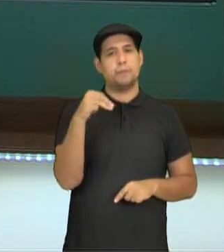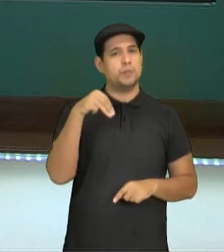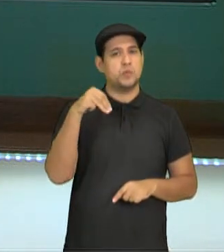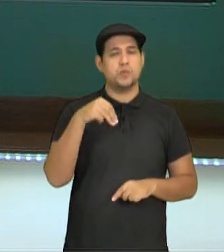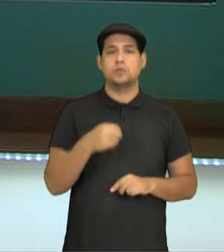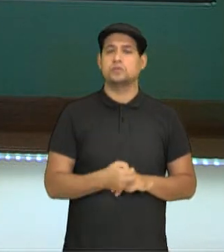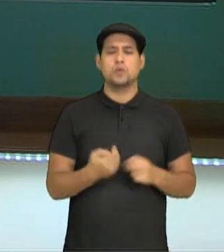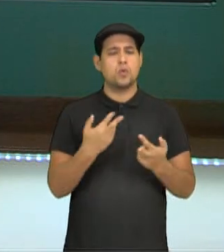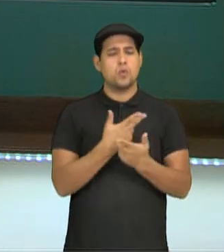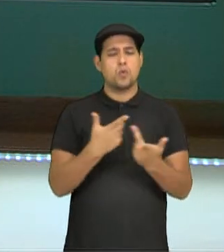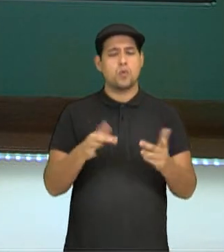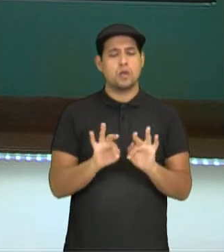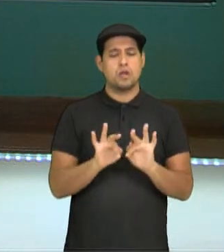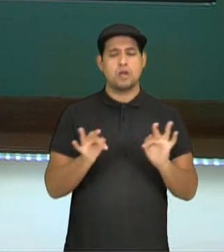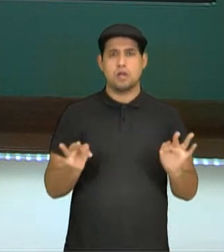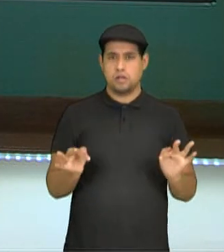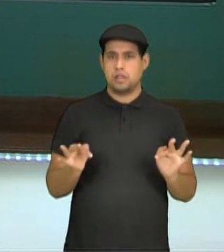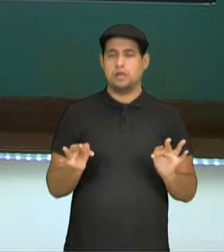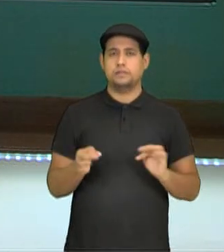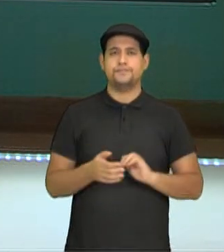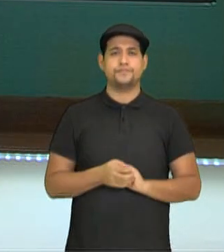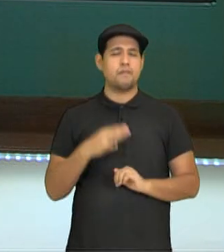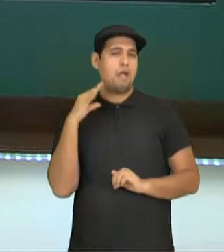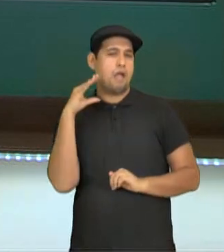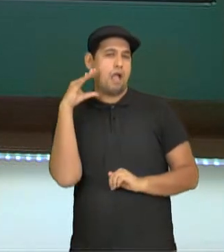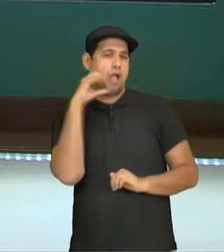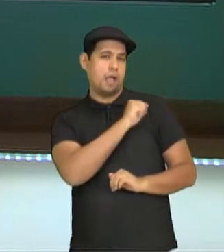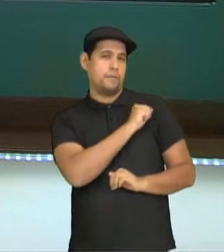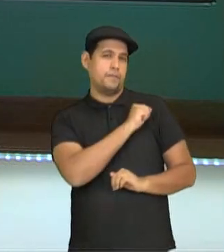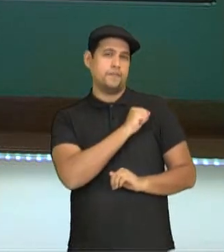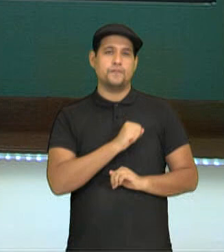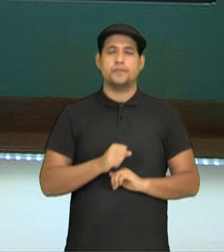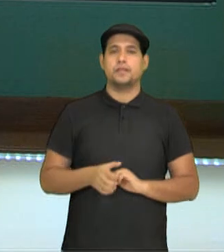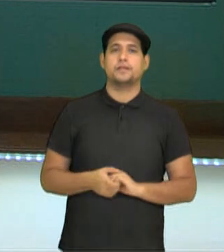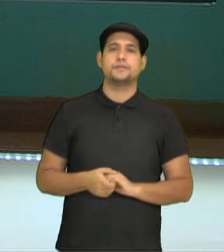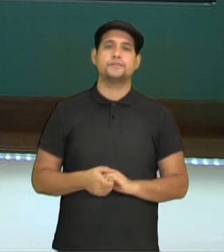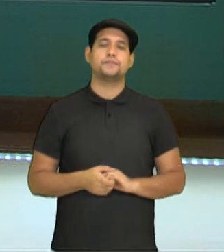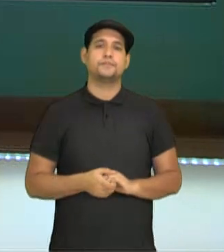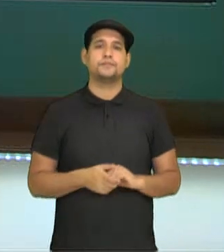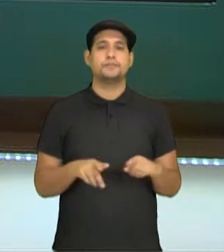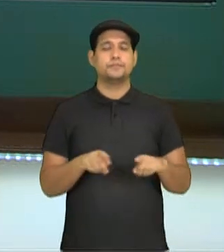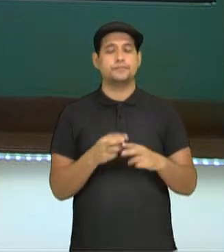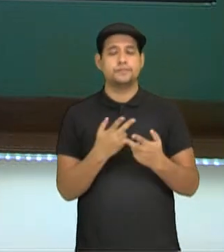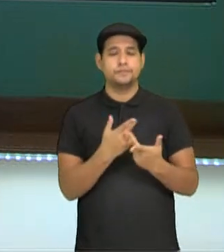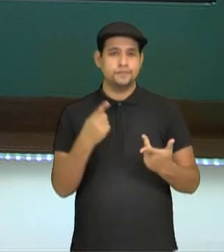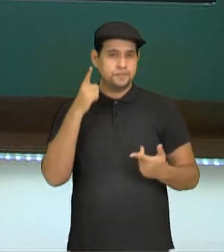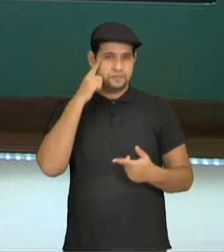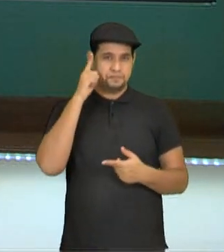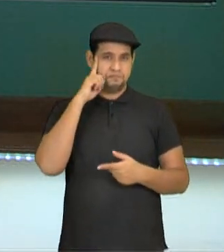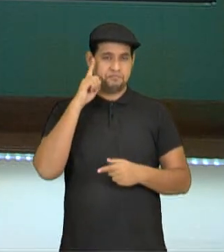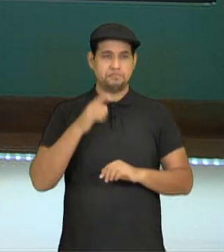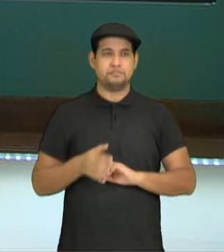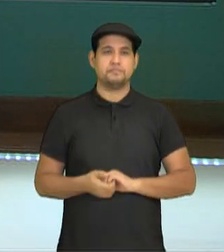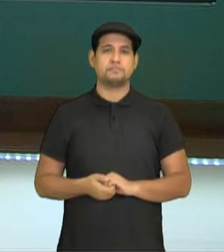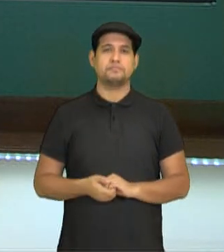minutos, eram coisas simples, rápidas, e cenas do cotidiano.